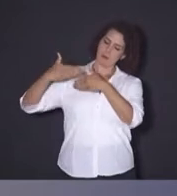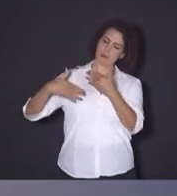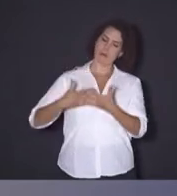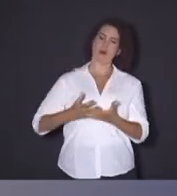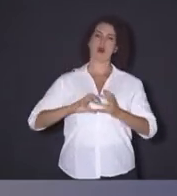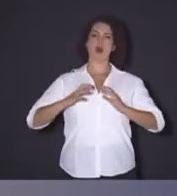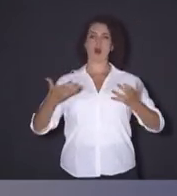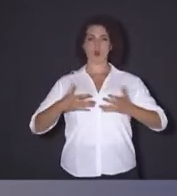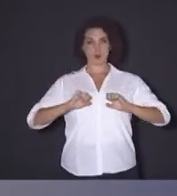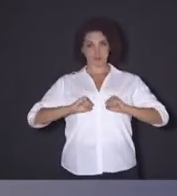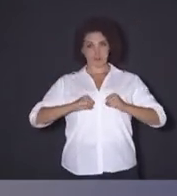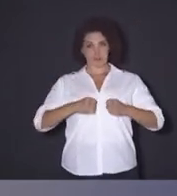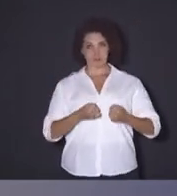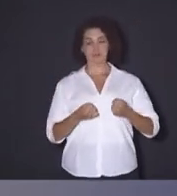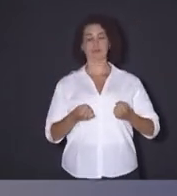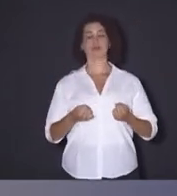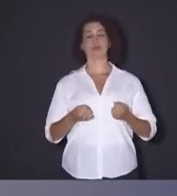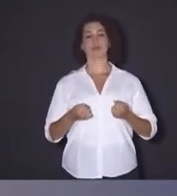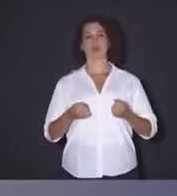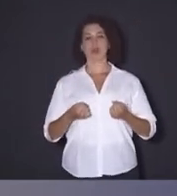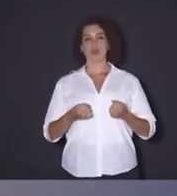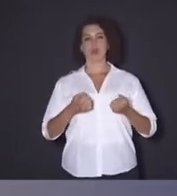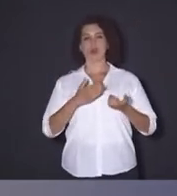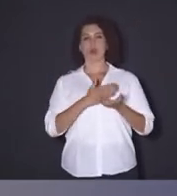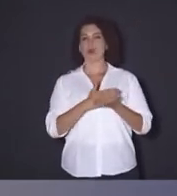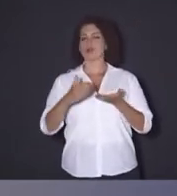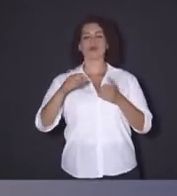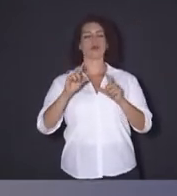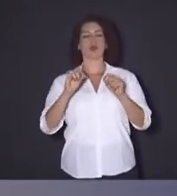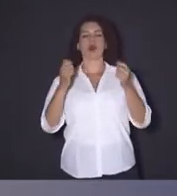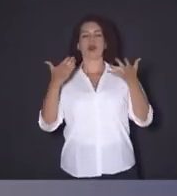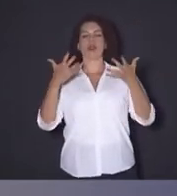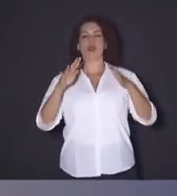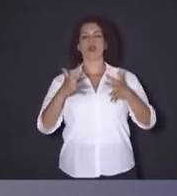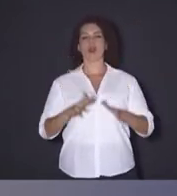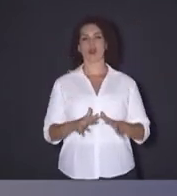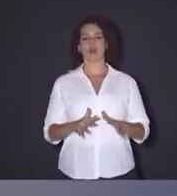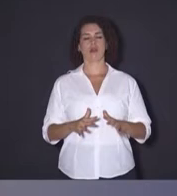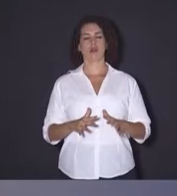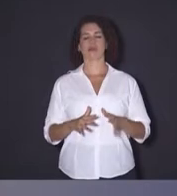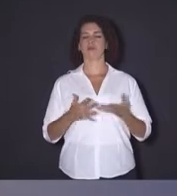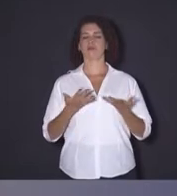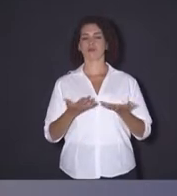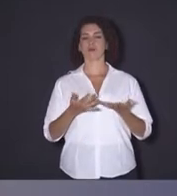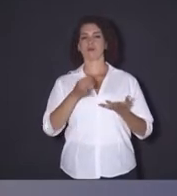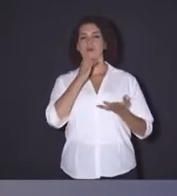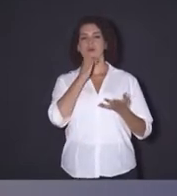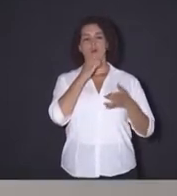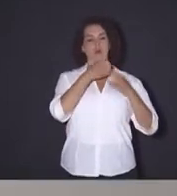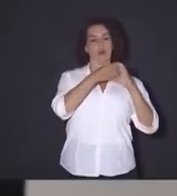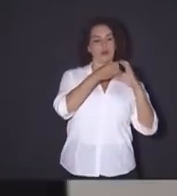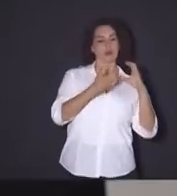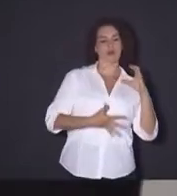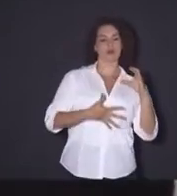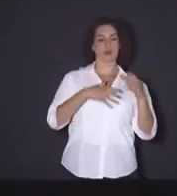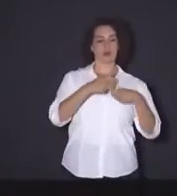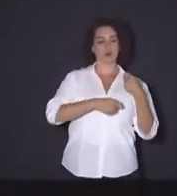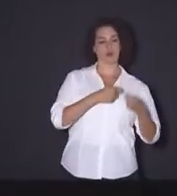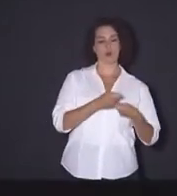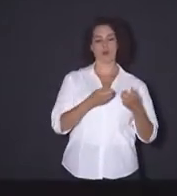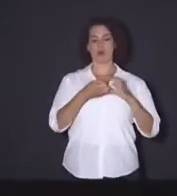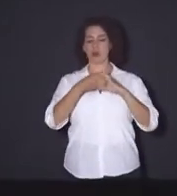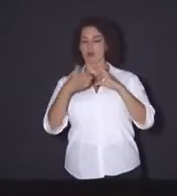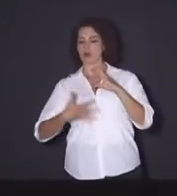estão em um completo processo de erosão. Quando falamos em aspectos econômicos, políticos, os